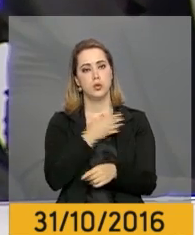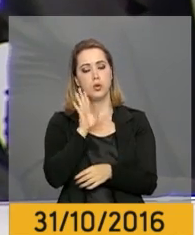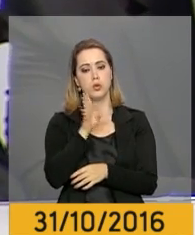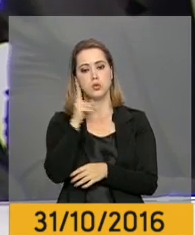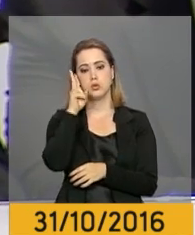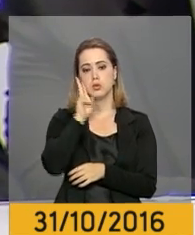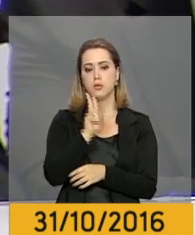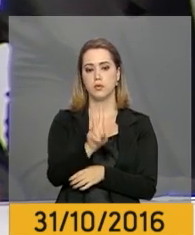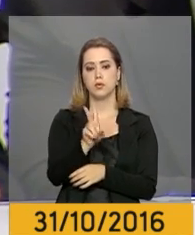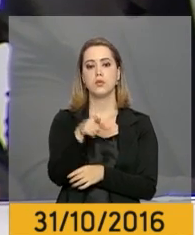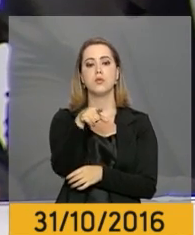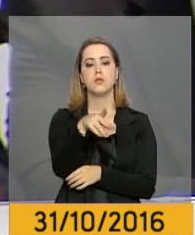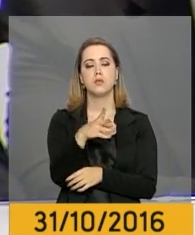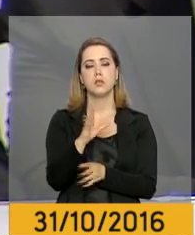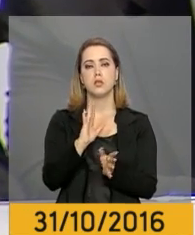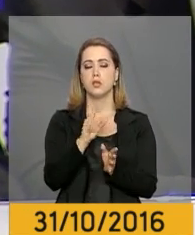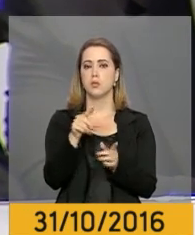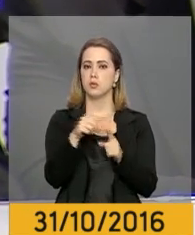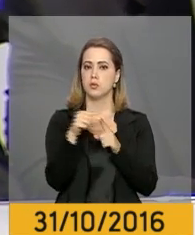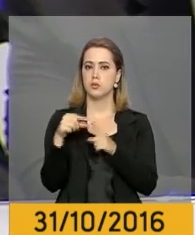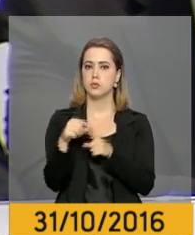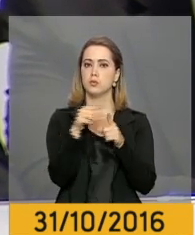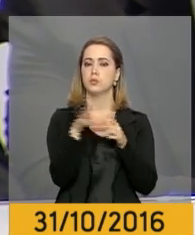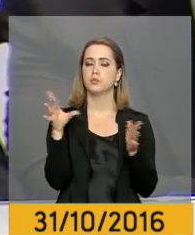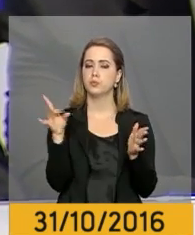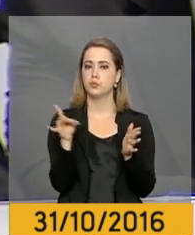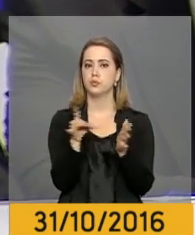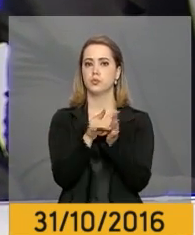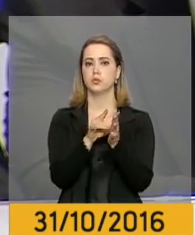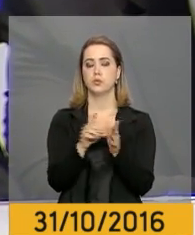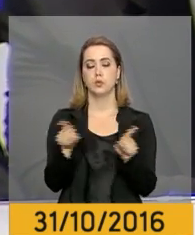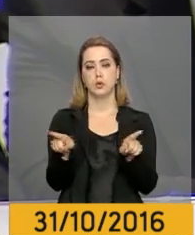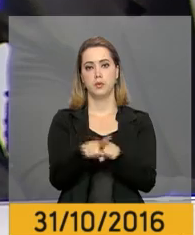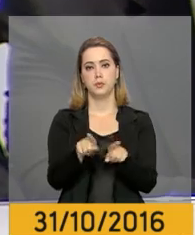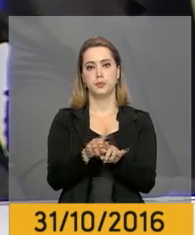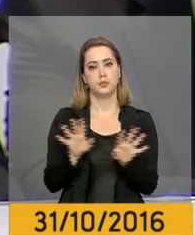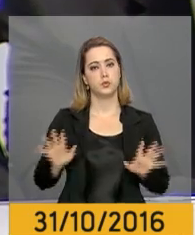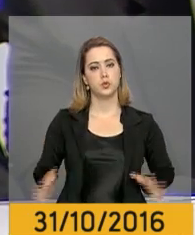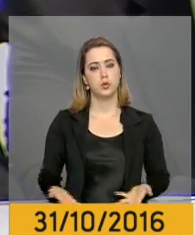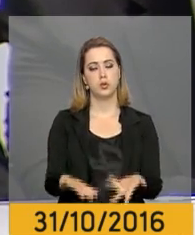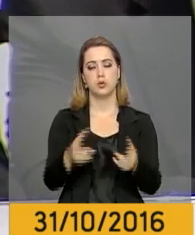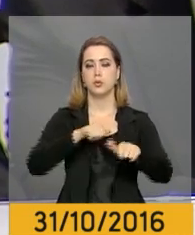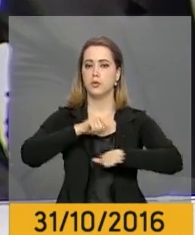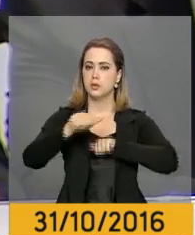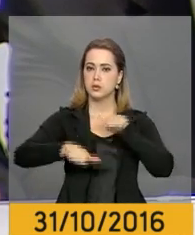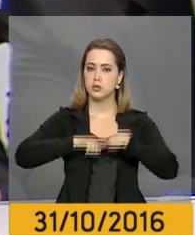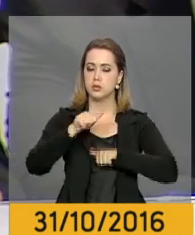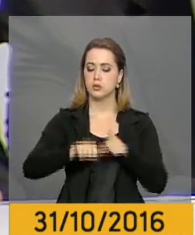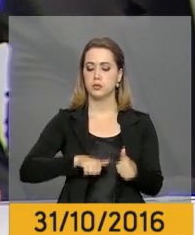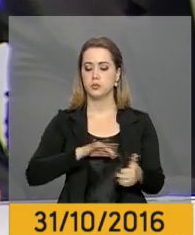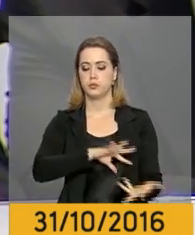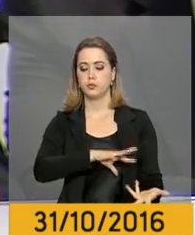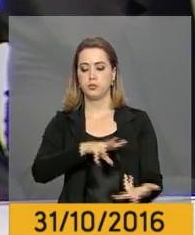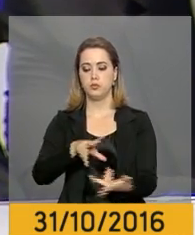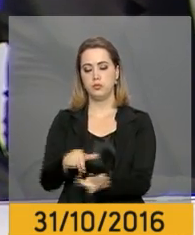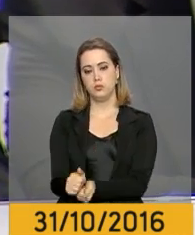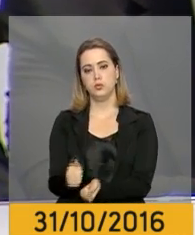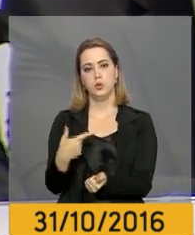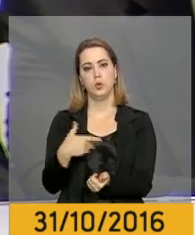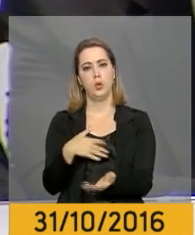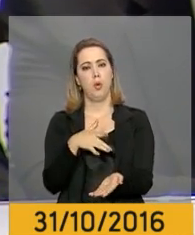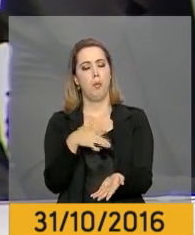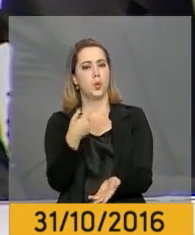conciliam o necessário Realismo com o imperativo de promover transformações num mundo de continuadas